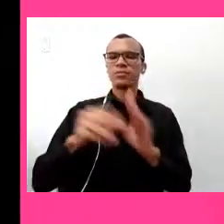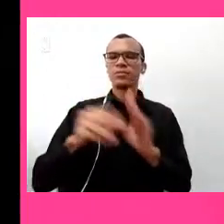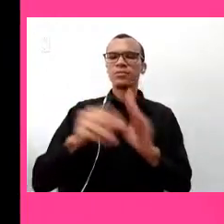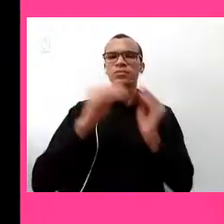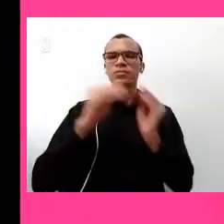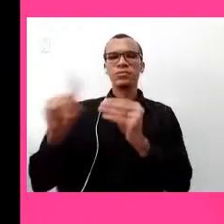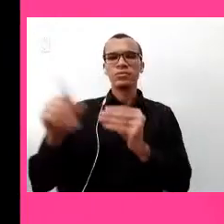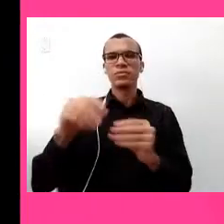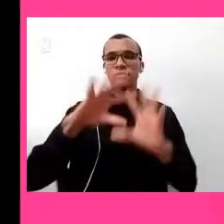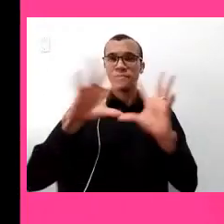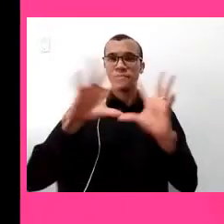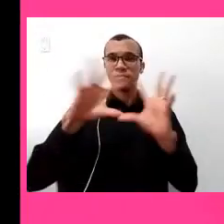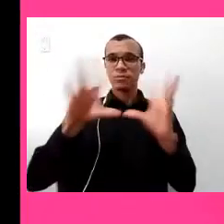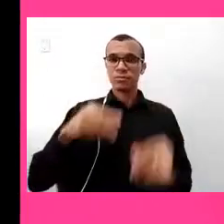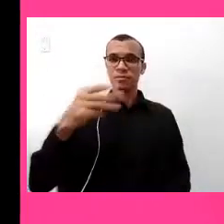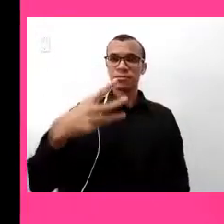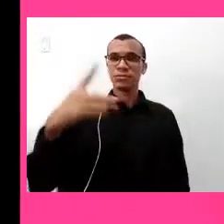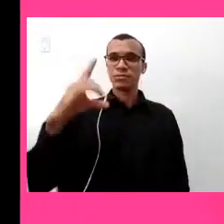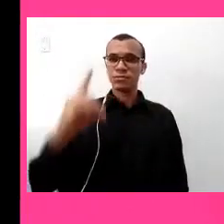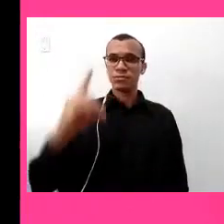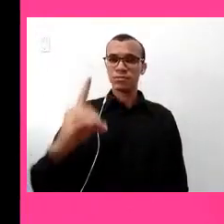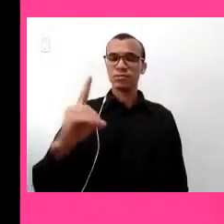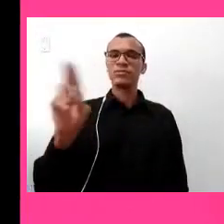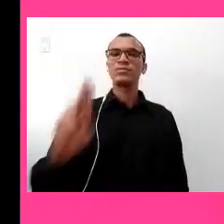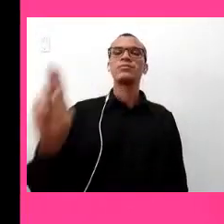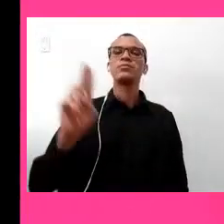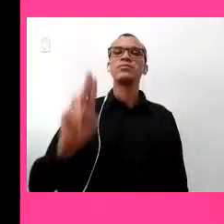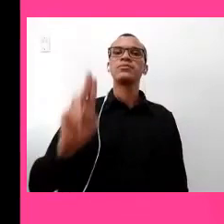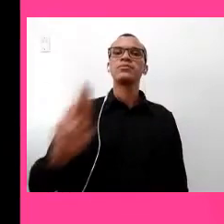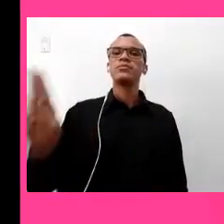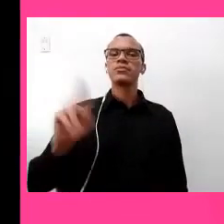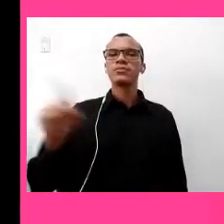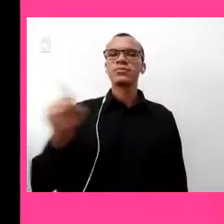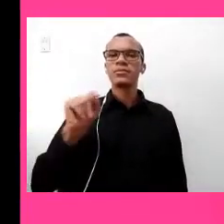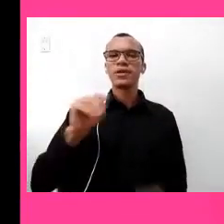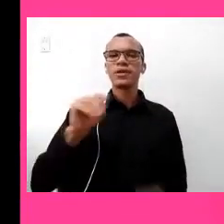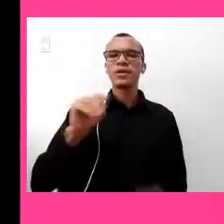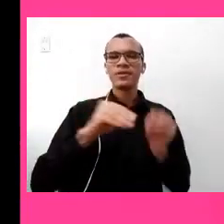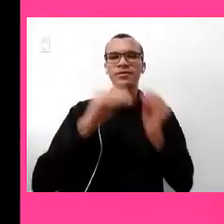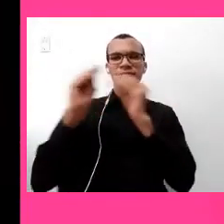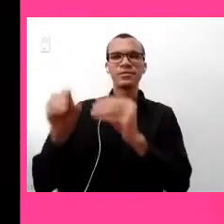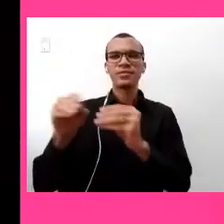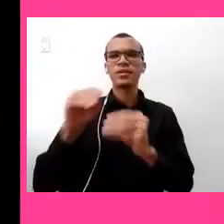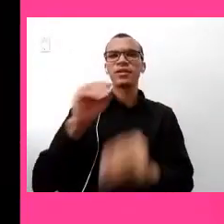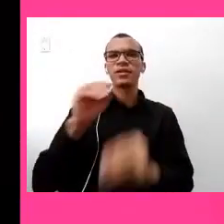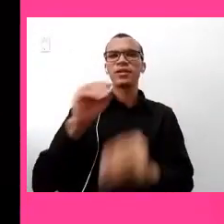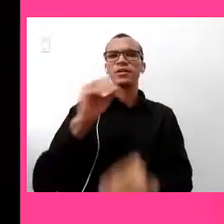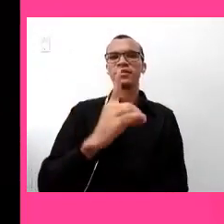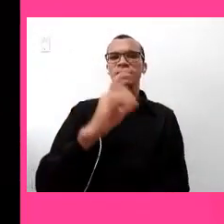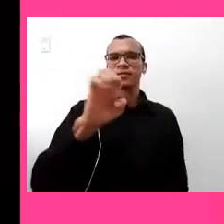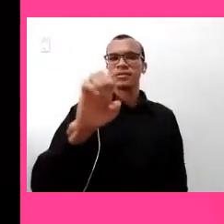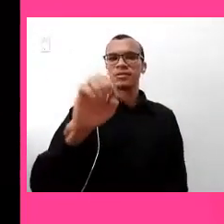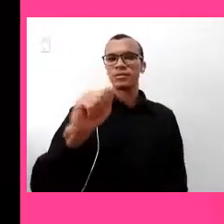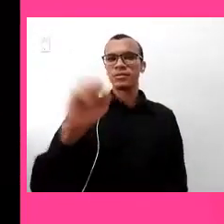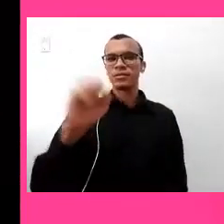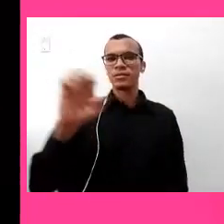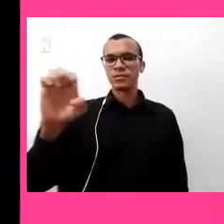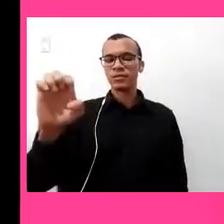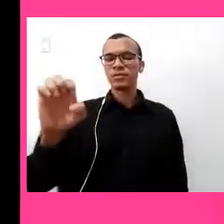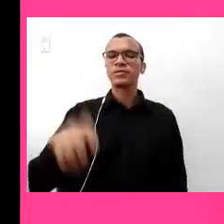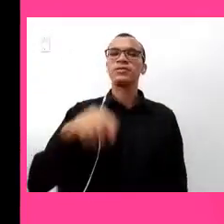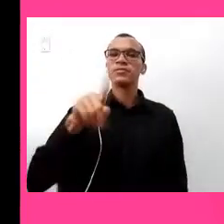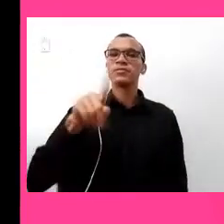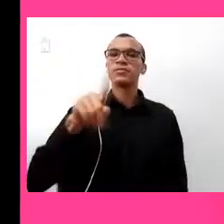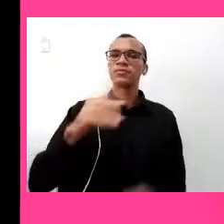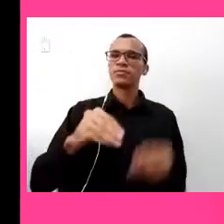3D, usando a opção de exportação .dae, e aí, quando você exporta